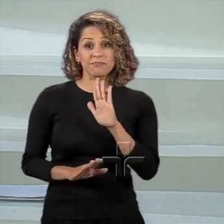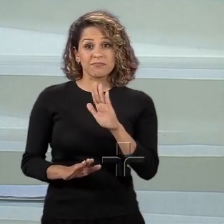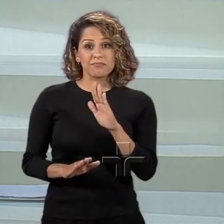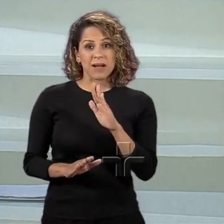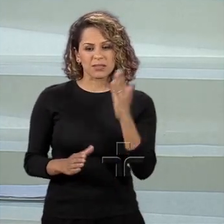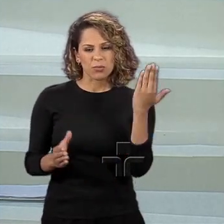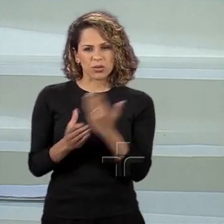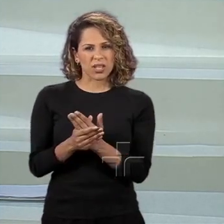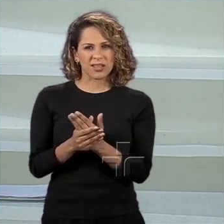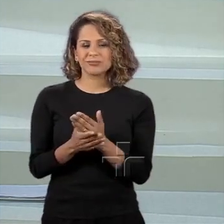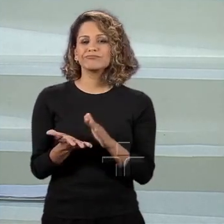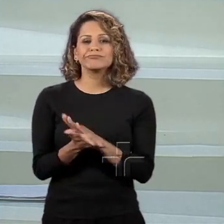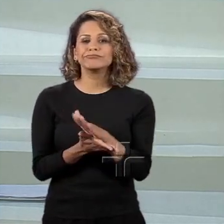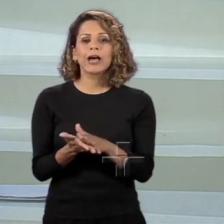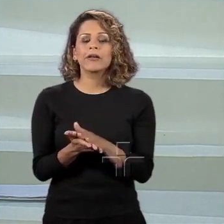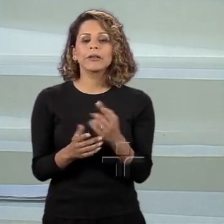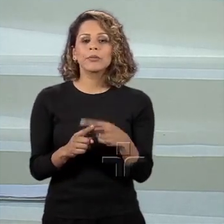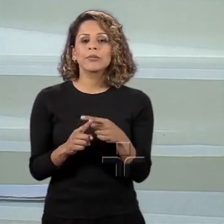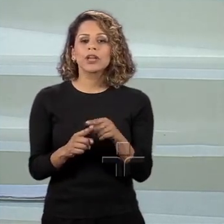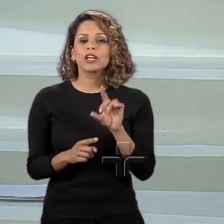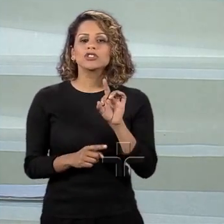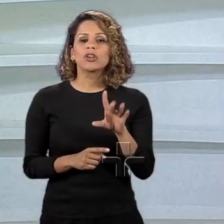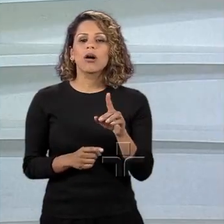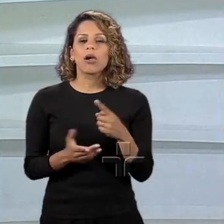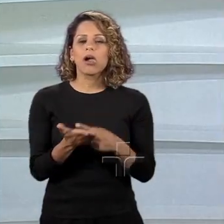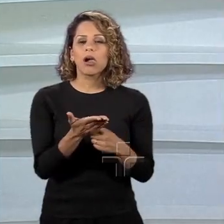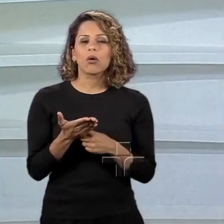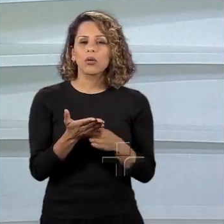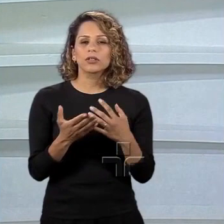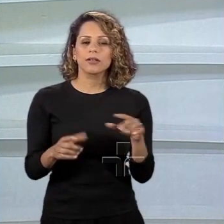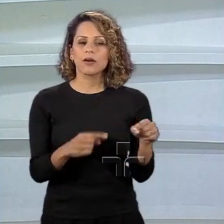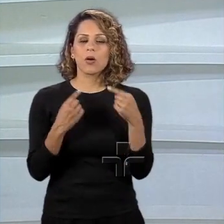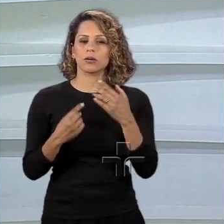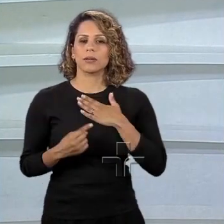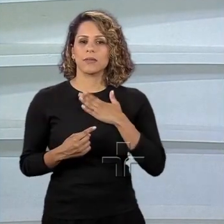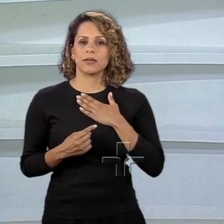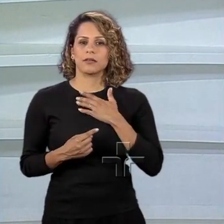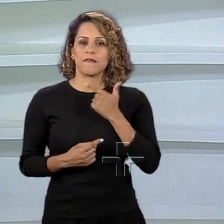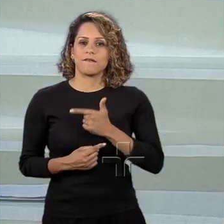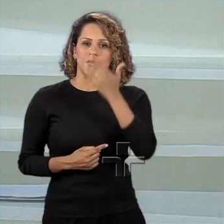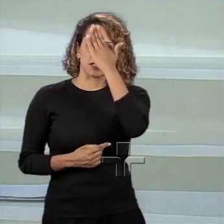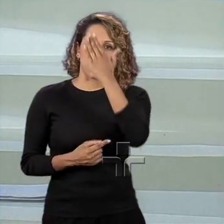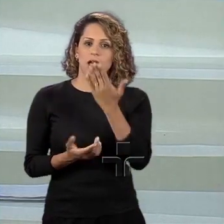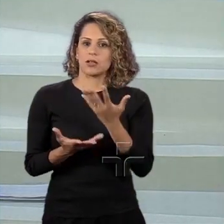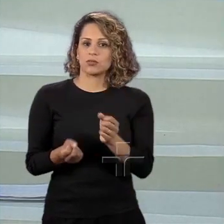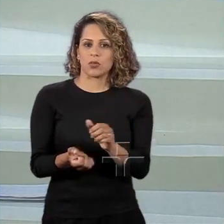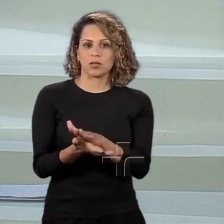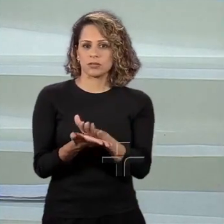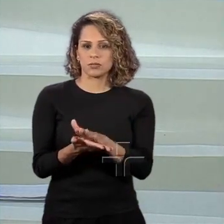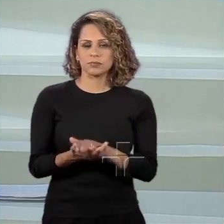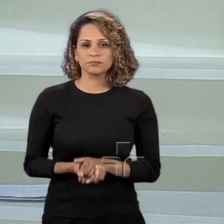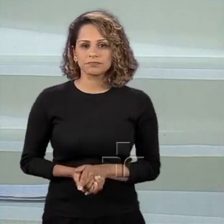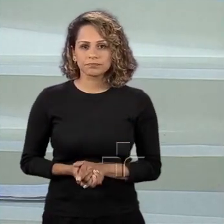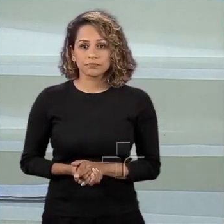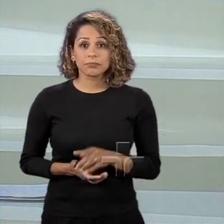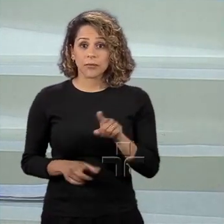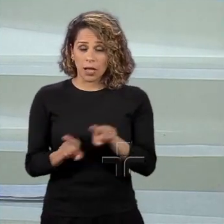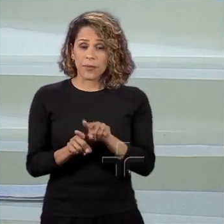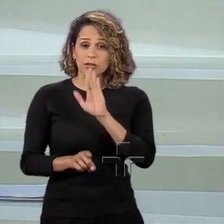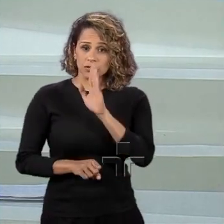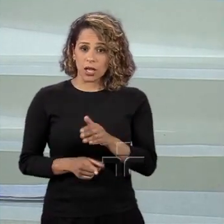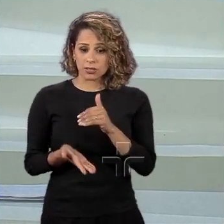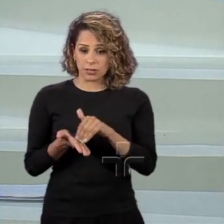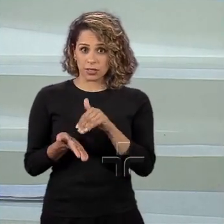José Serra naquela eleição. Eu fui secretário de Saúde 2 vezes em São Paulo. Secretário de Saúde de São Paulo,